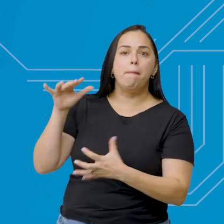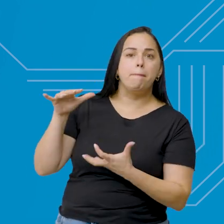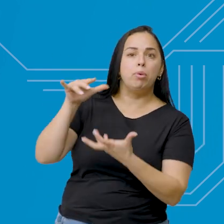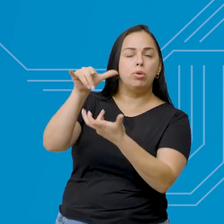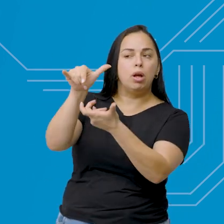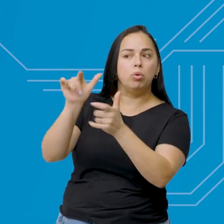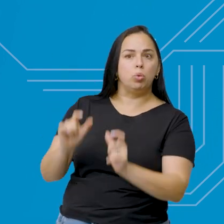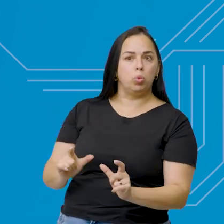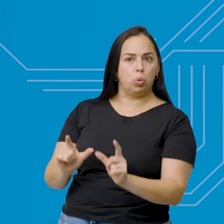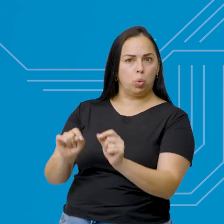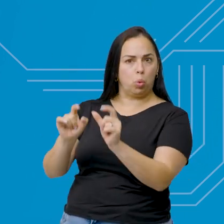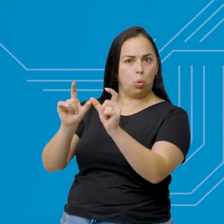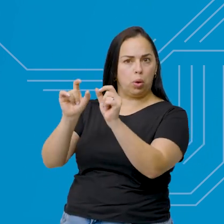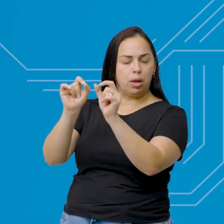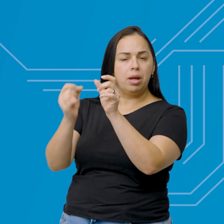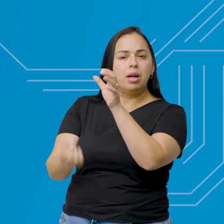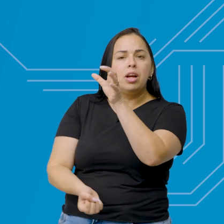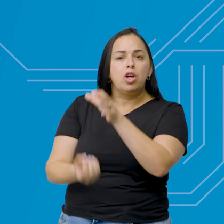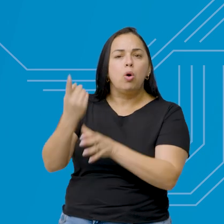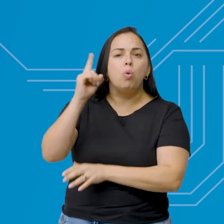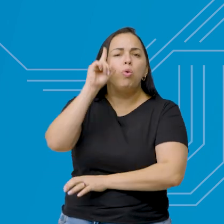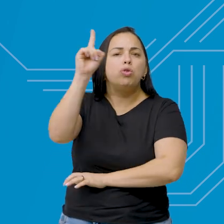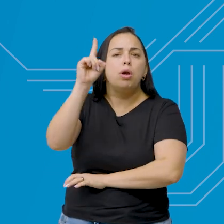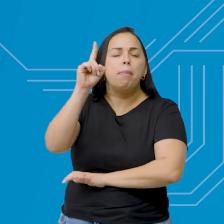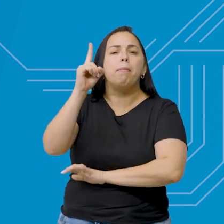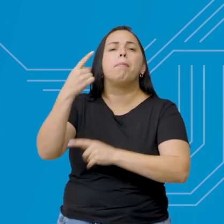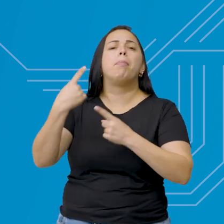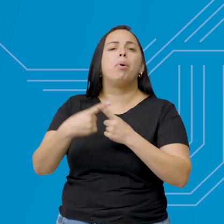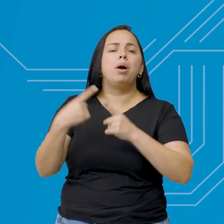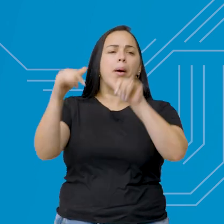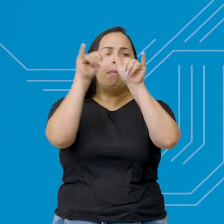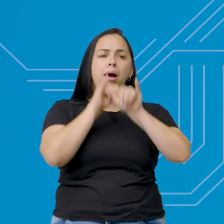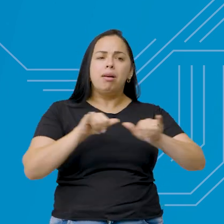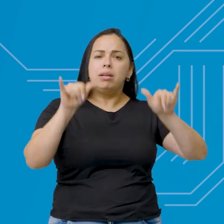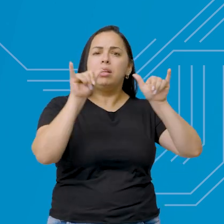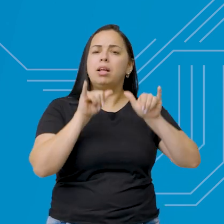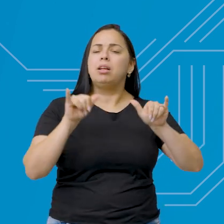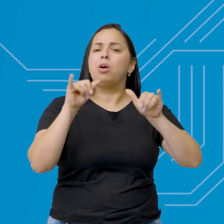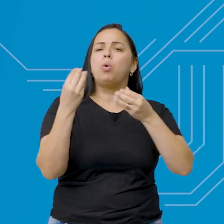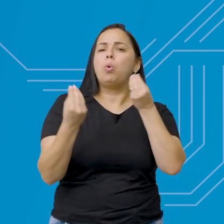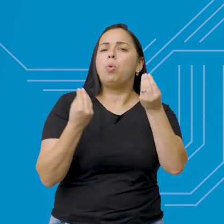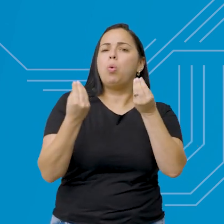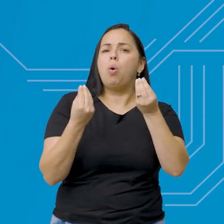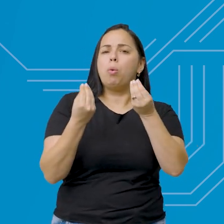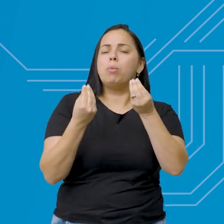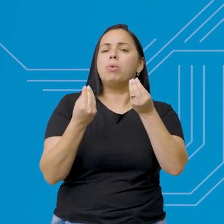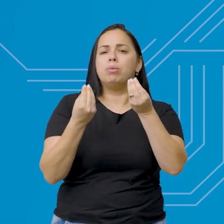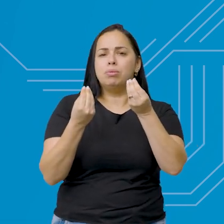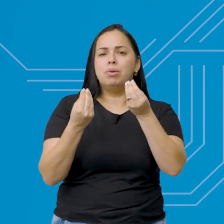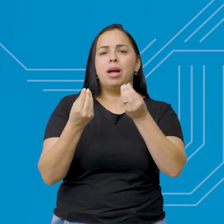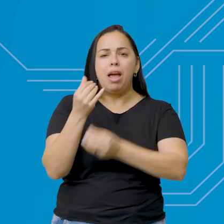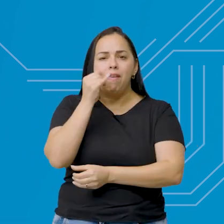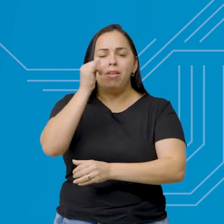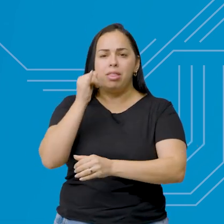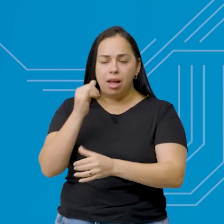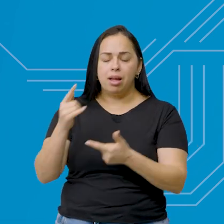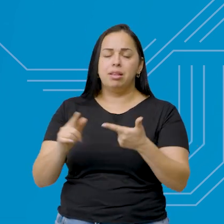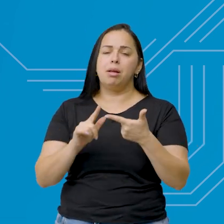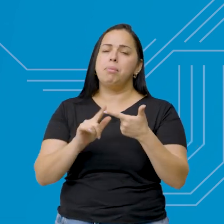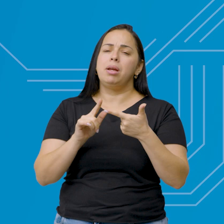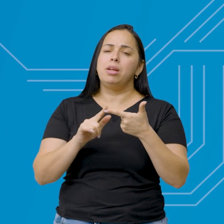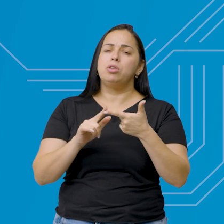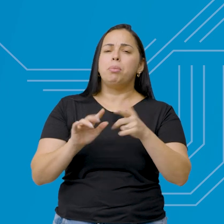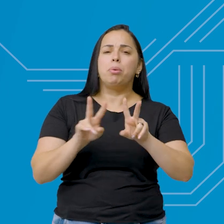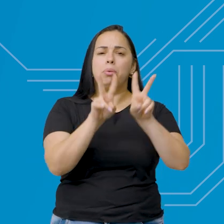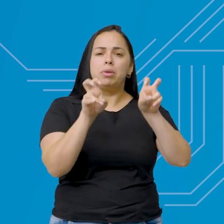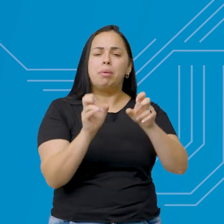Mundial do Câncer. A data foi criada para divulgar informações sobre prevenção, controle e desmistificar questões